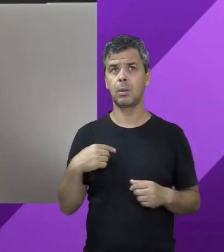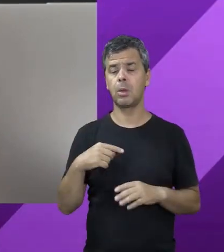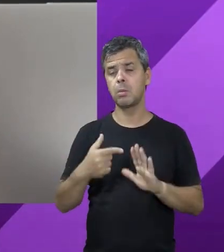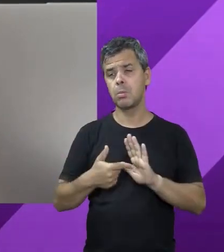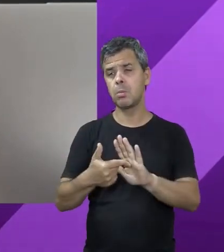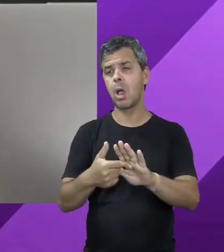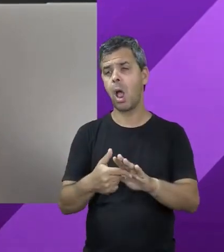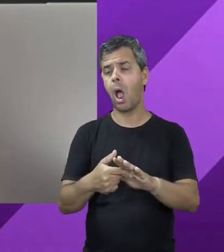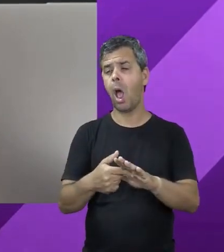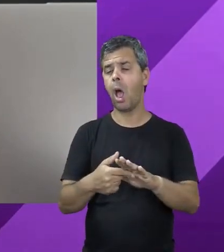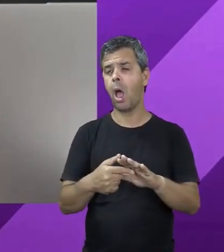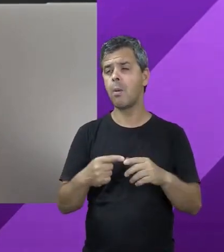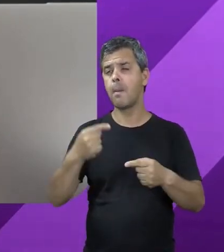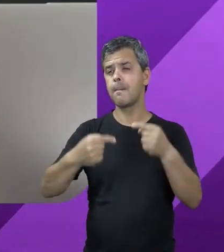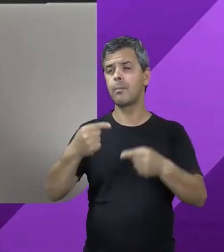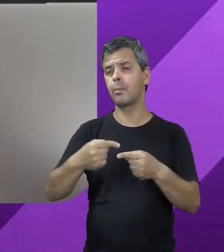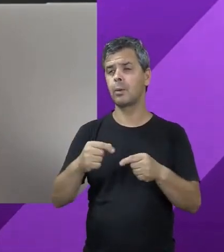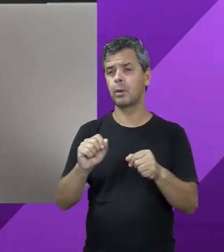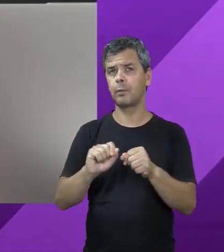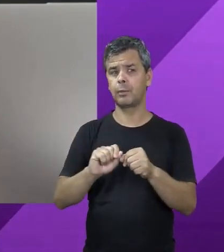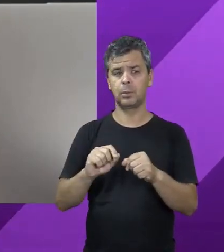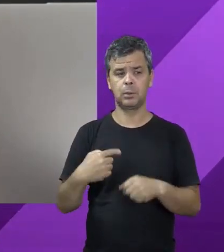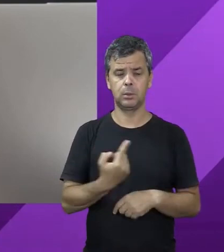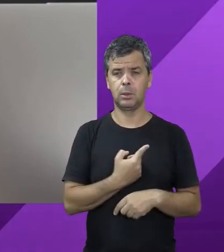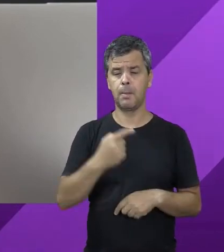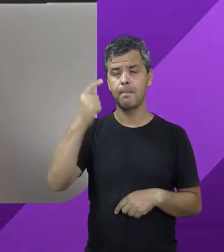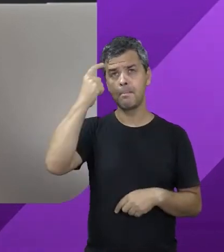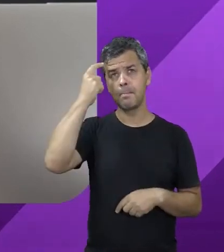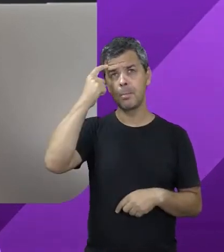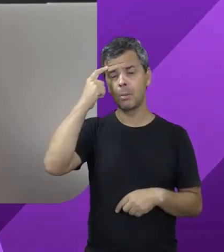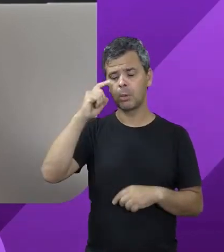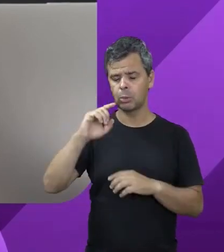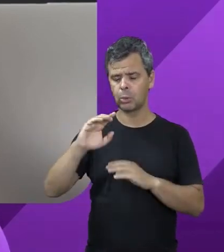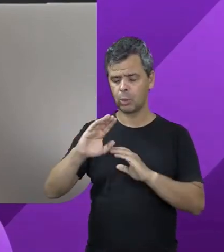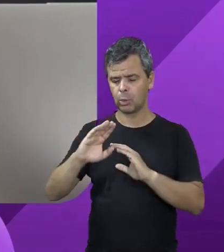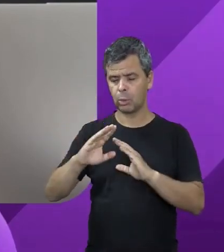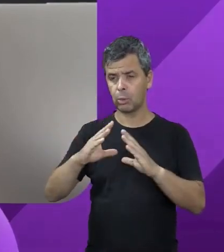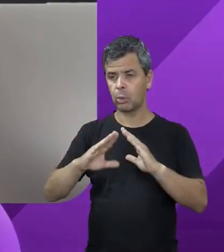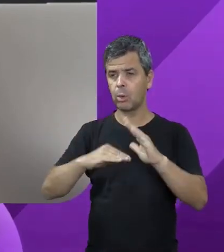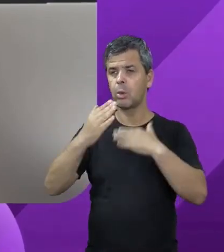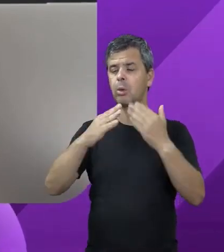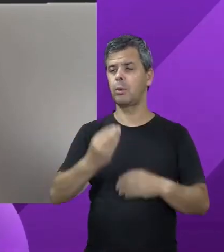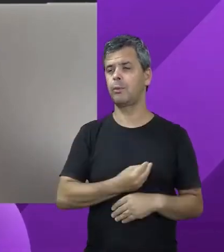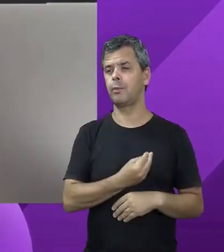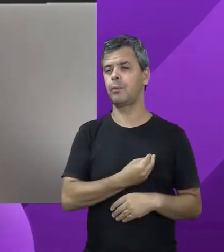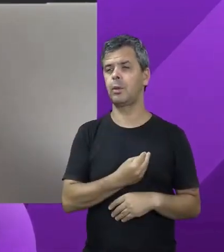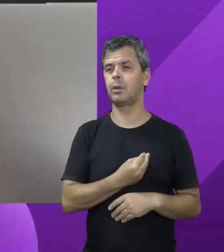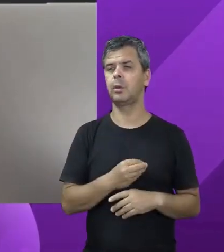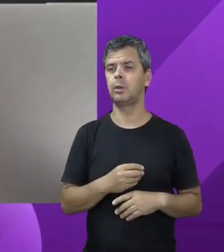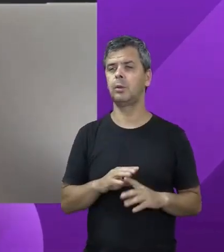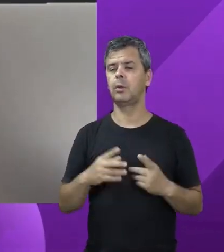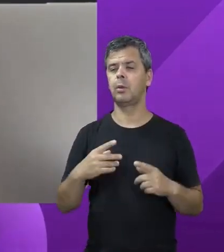aqui algumas políticas que já foram feitas pensando na superação dessa dura realidade das violências que a gente